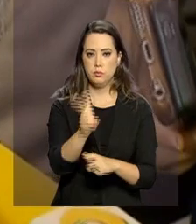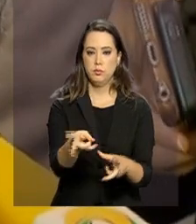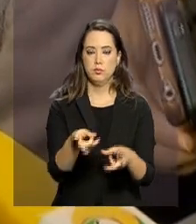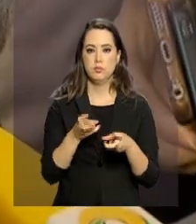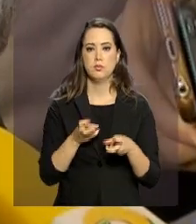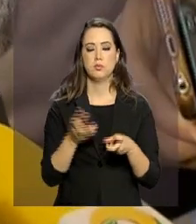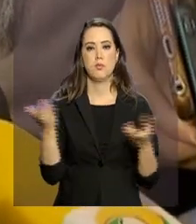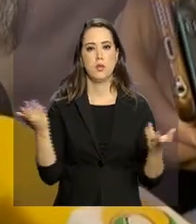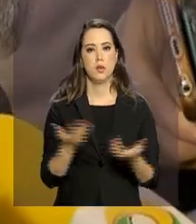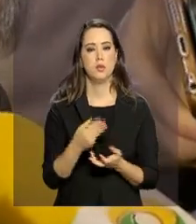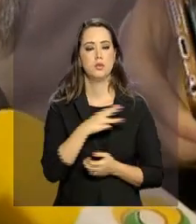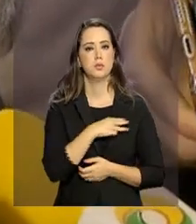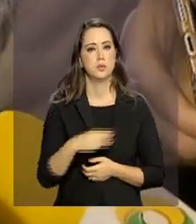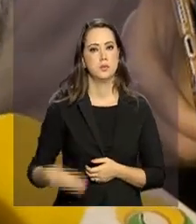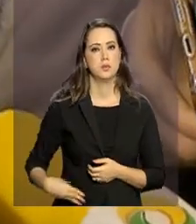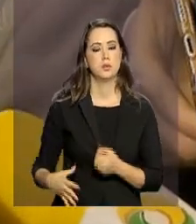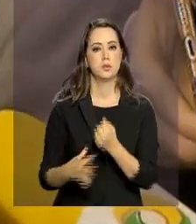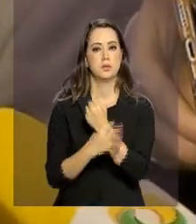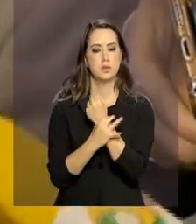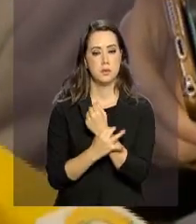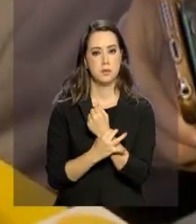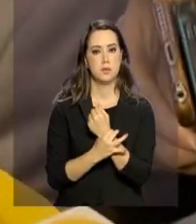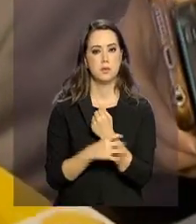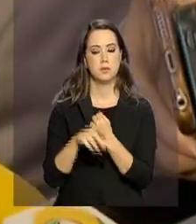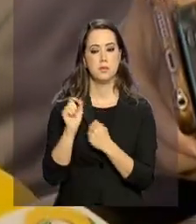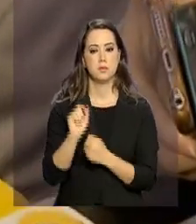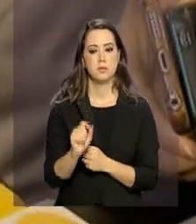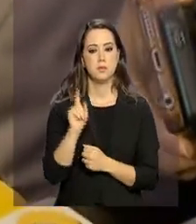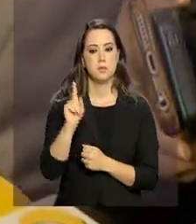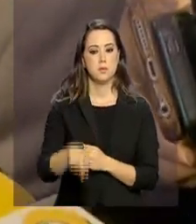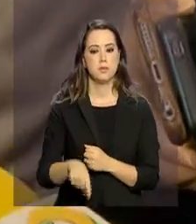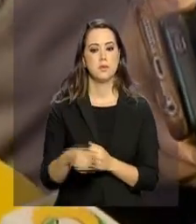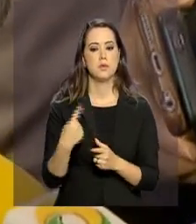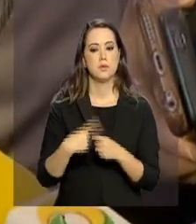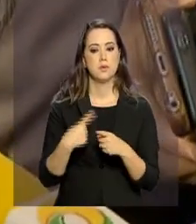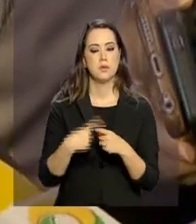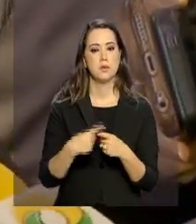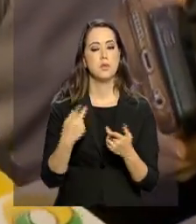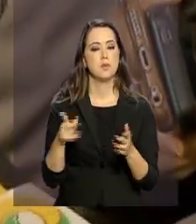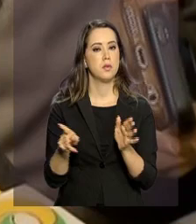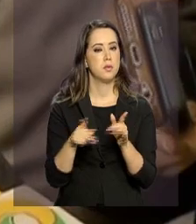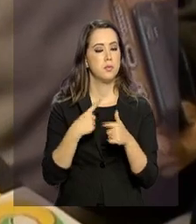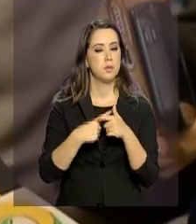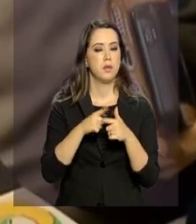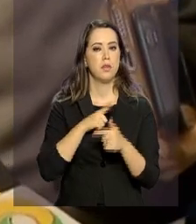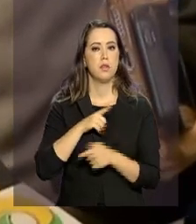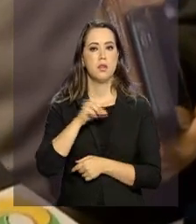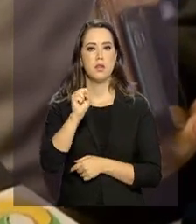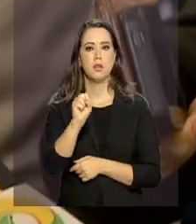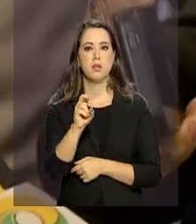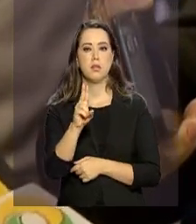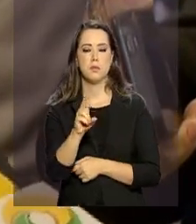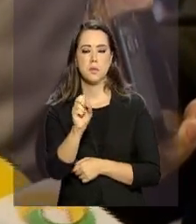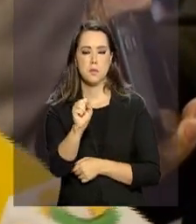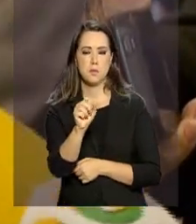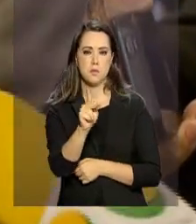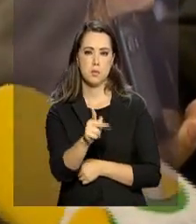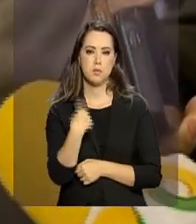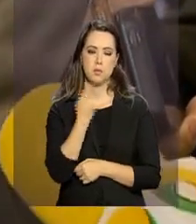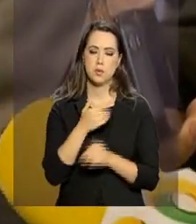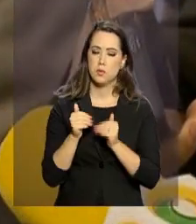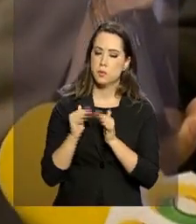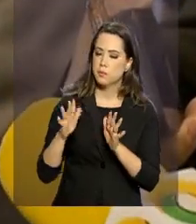pelo ministro da segurança ou jungmann que isso é fruto do susp do sistema único de segurança pública que nós inauguramos